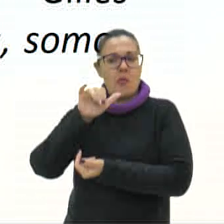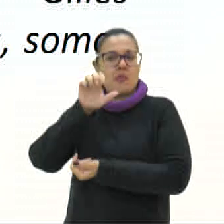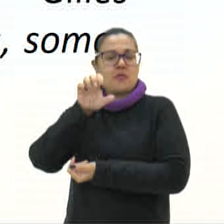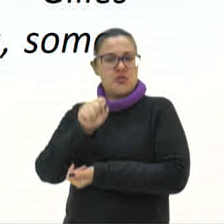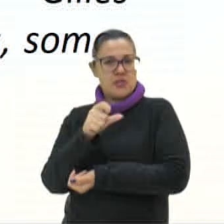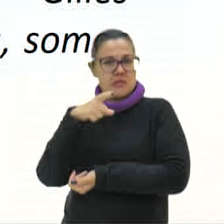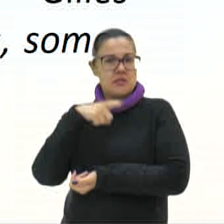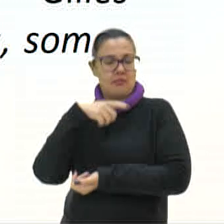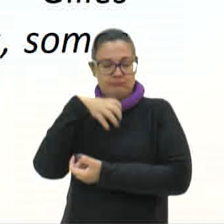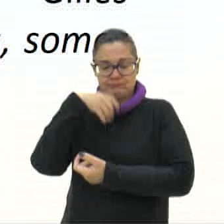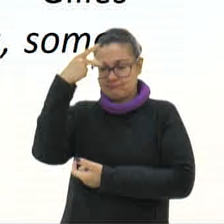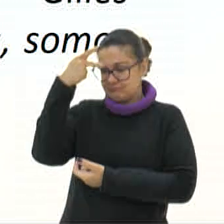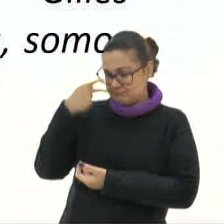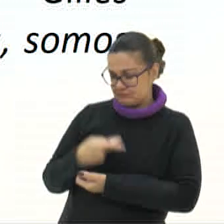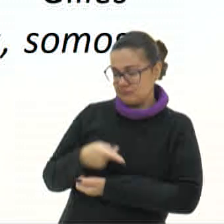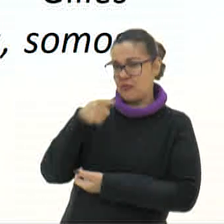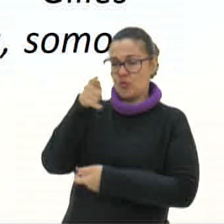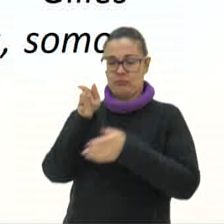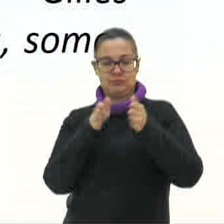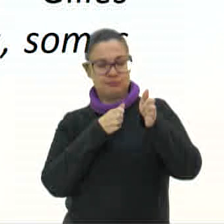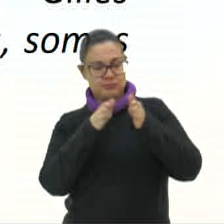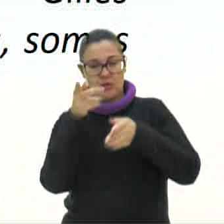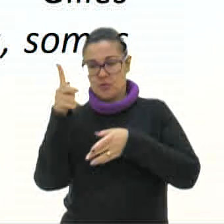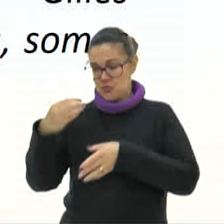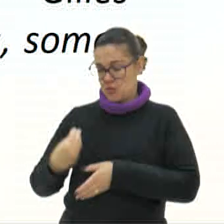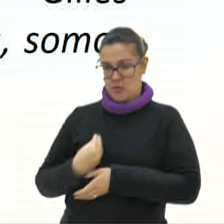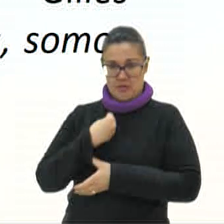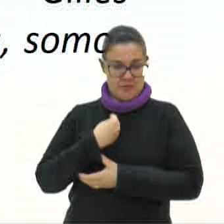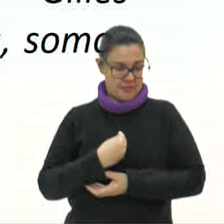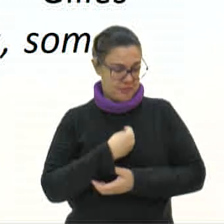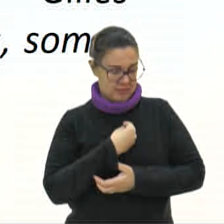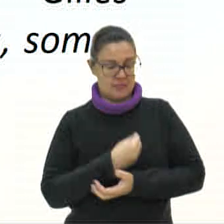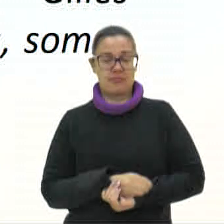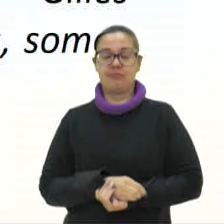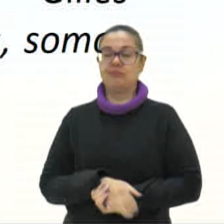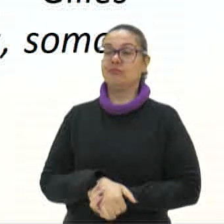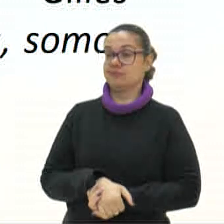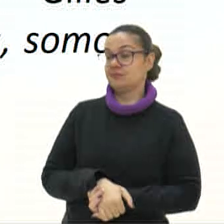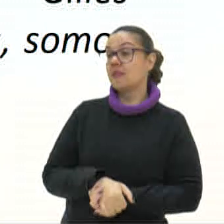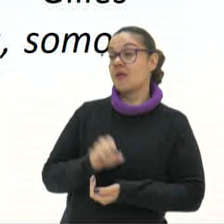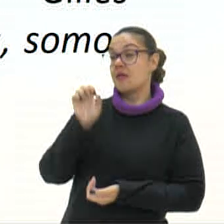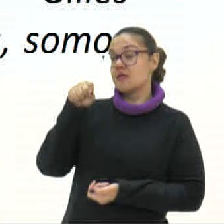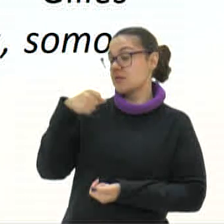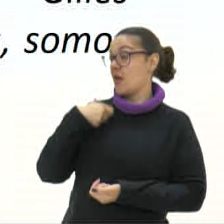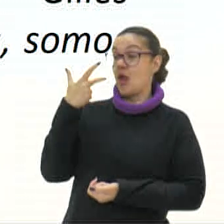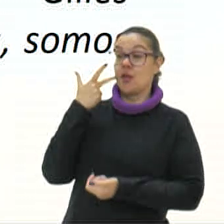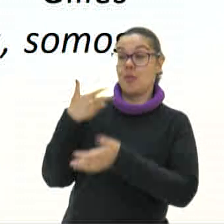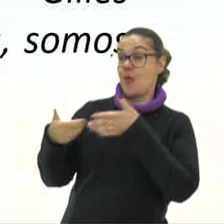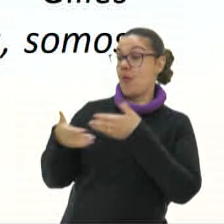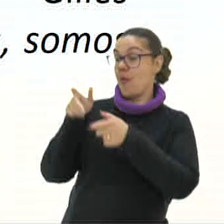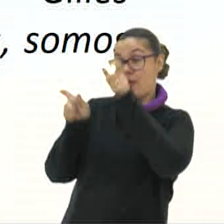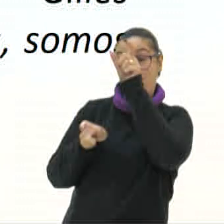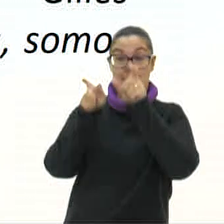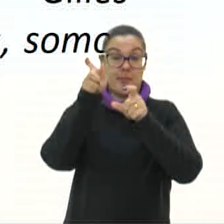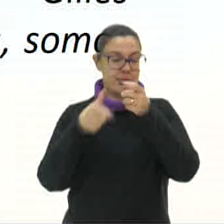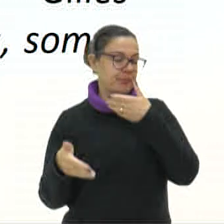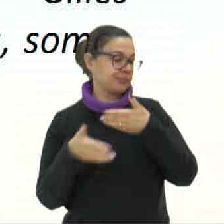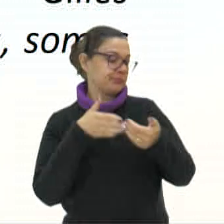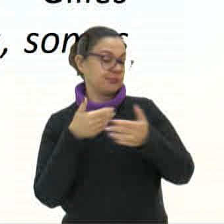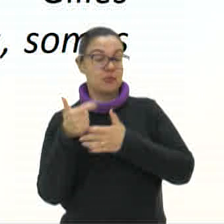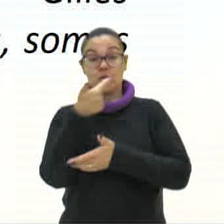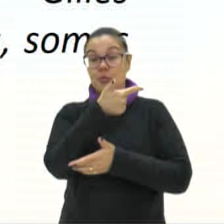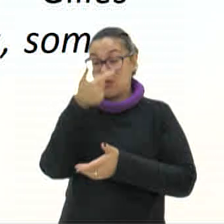muitas imagens físicas, fases, variações na sua vida. E o Gil responde, isso é comum a todos os seres humanos. Não